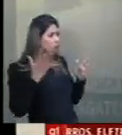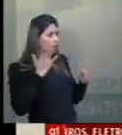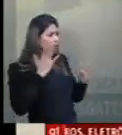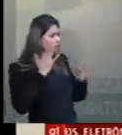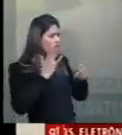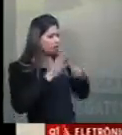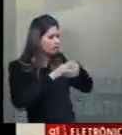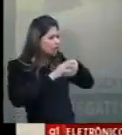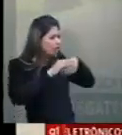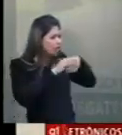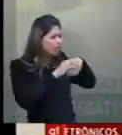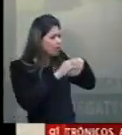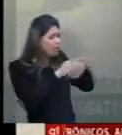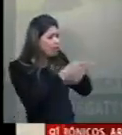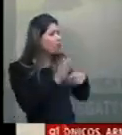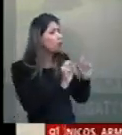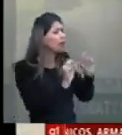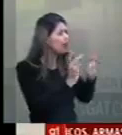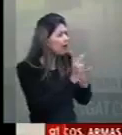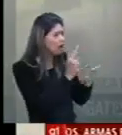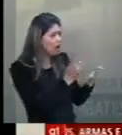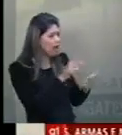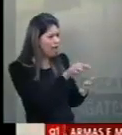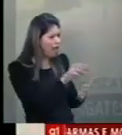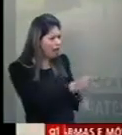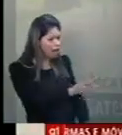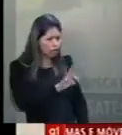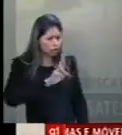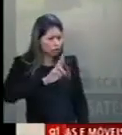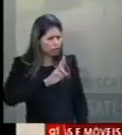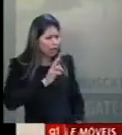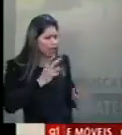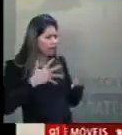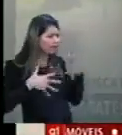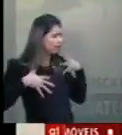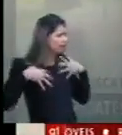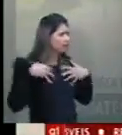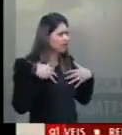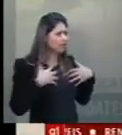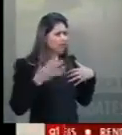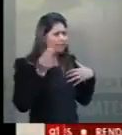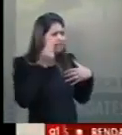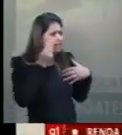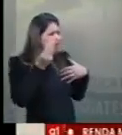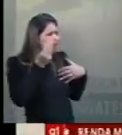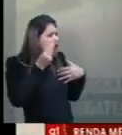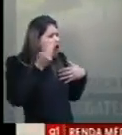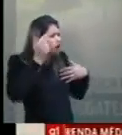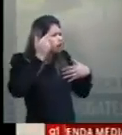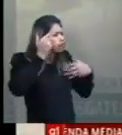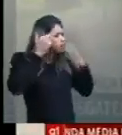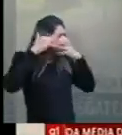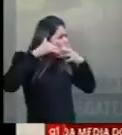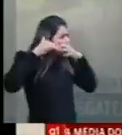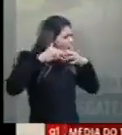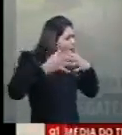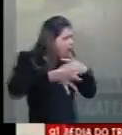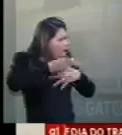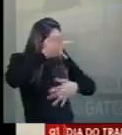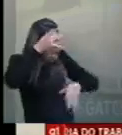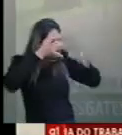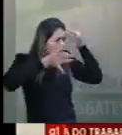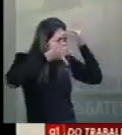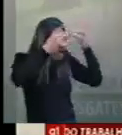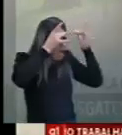está acontecendo? E aí foi que ela começou a sinalizar e eu comecei a tentar processar o que estava acontecendo e ela